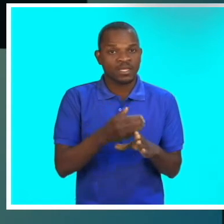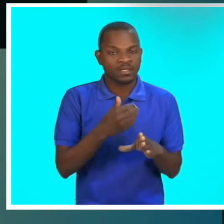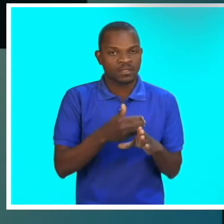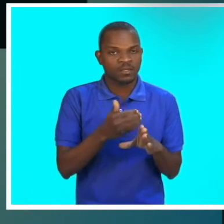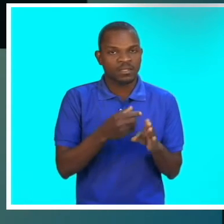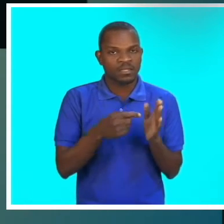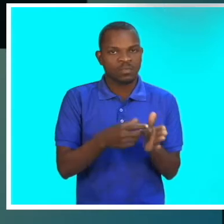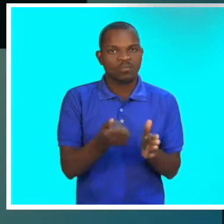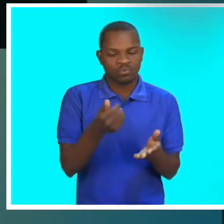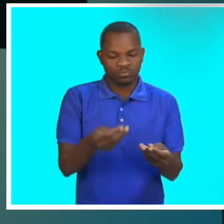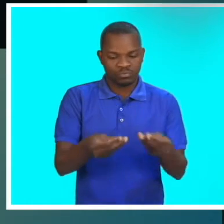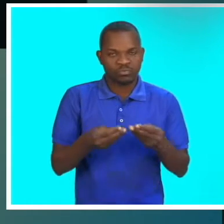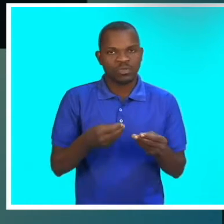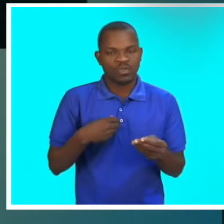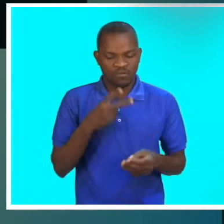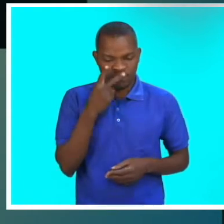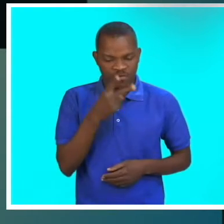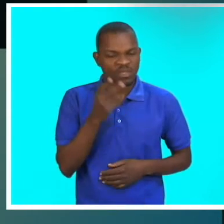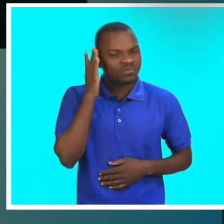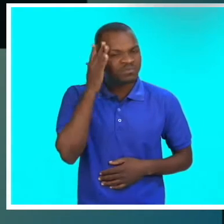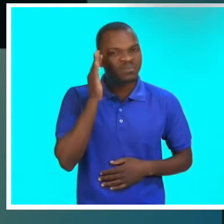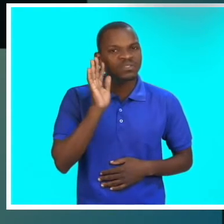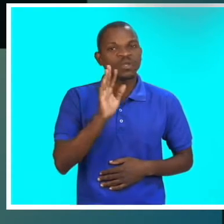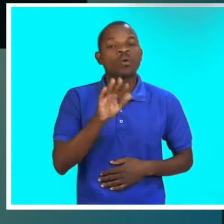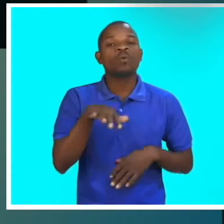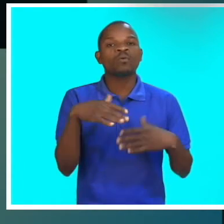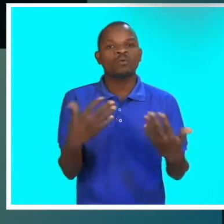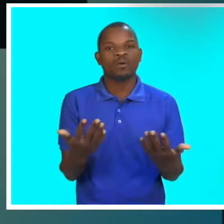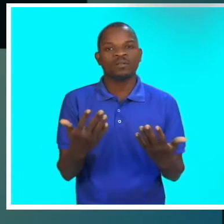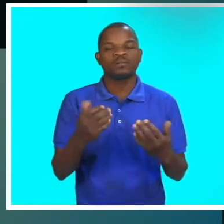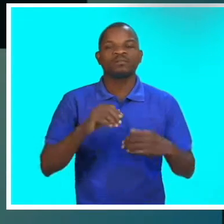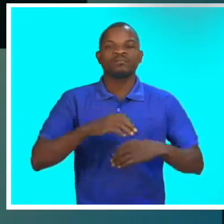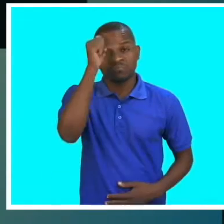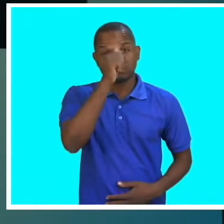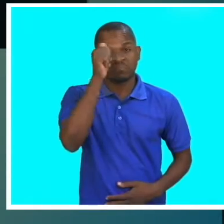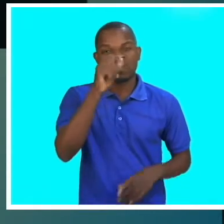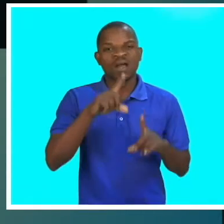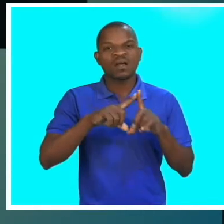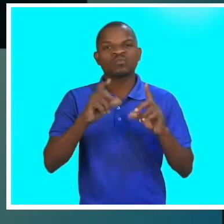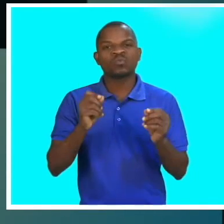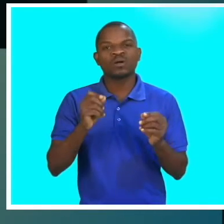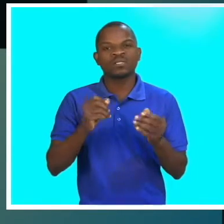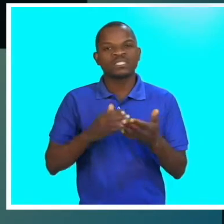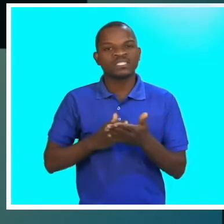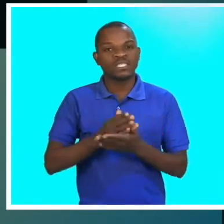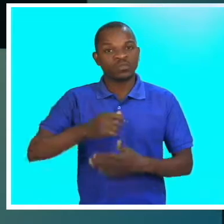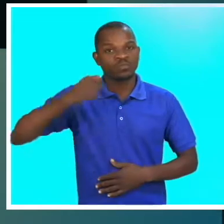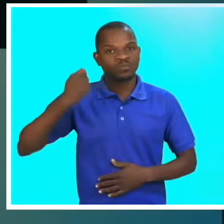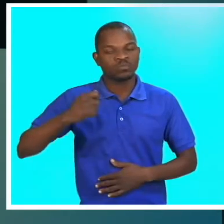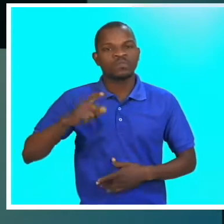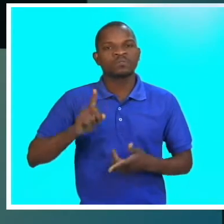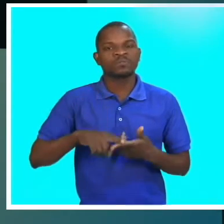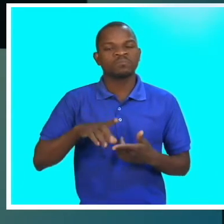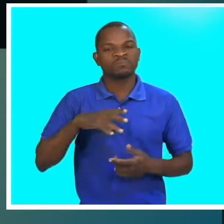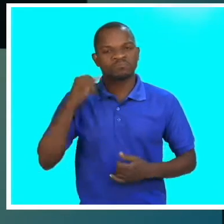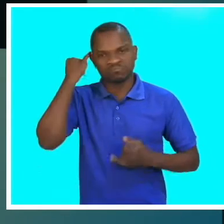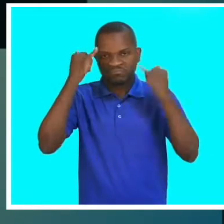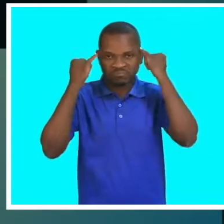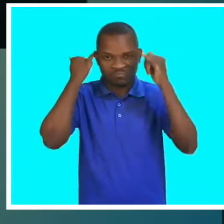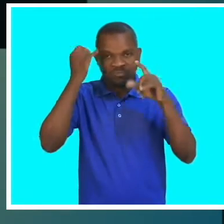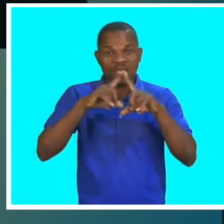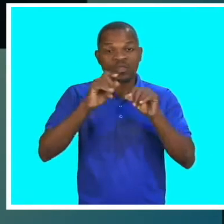Eu vejo qual foi o outro assassino antes de chegar lá. Licenciada em Direito, Giane deixa seu